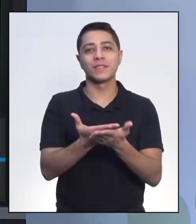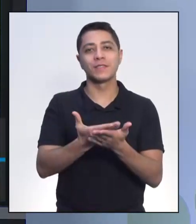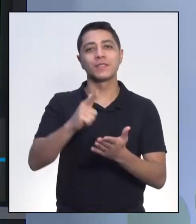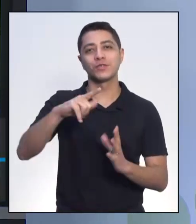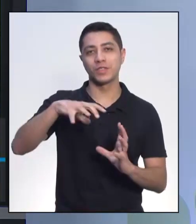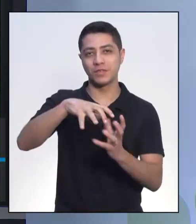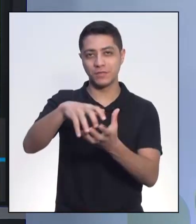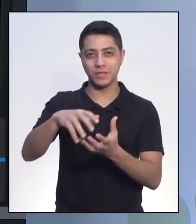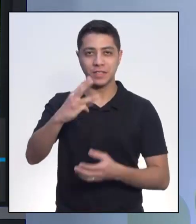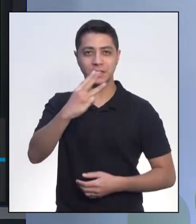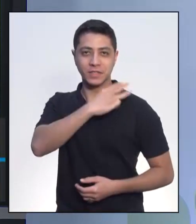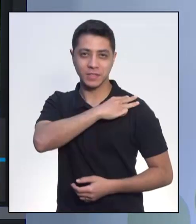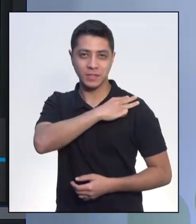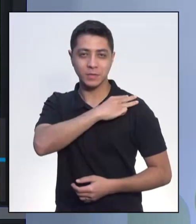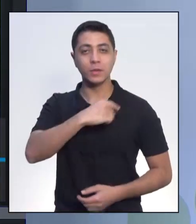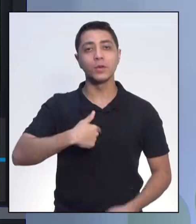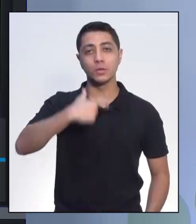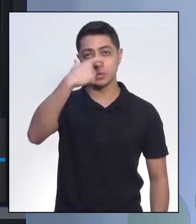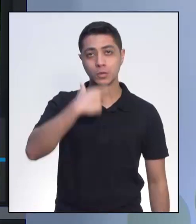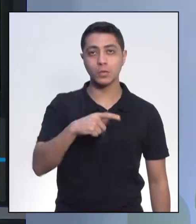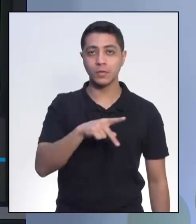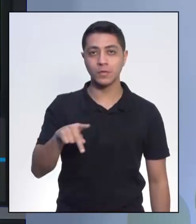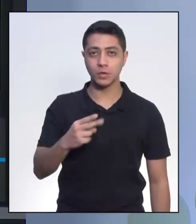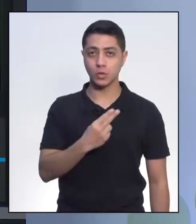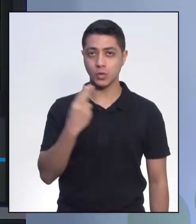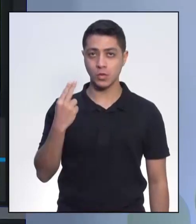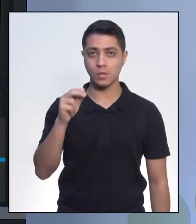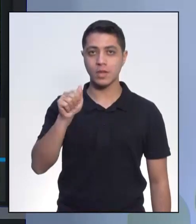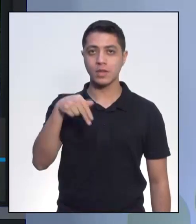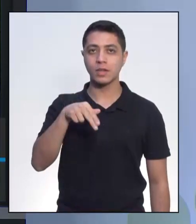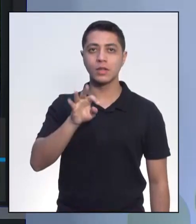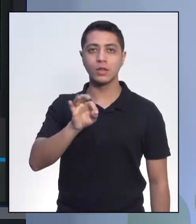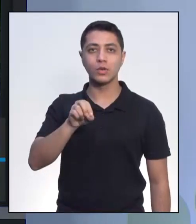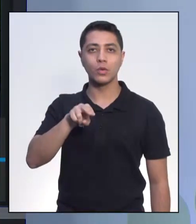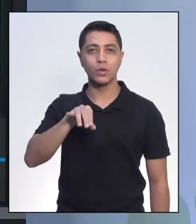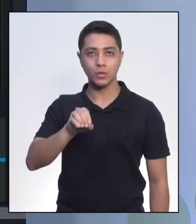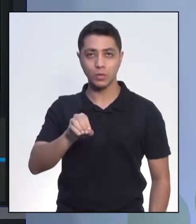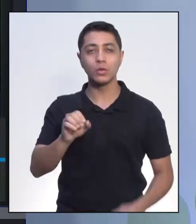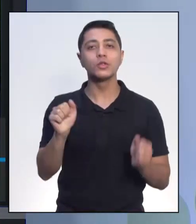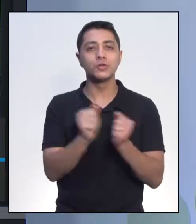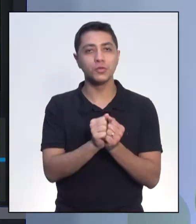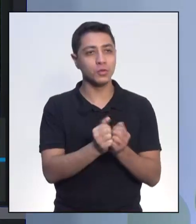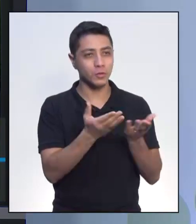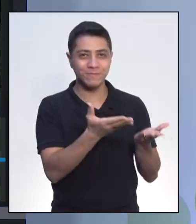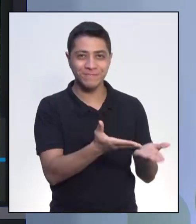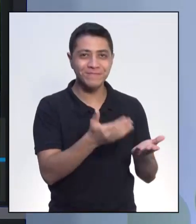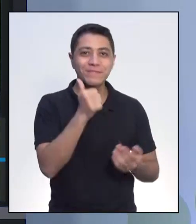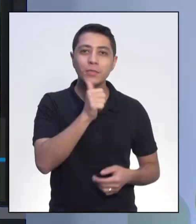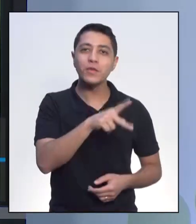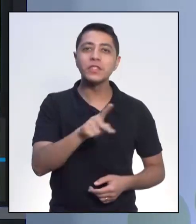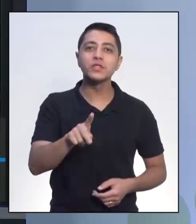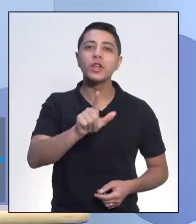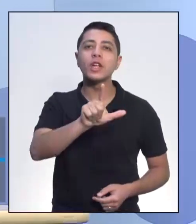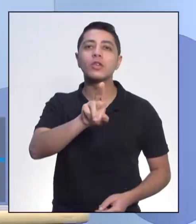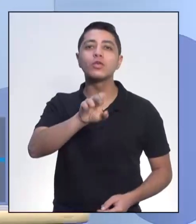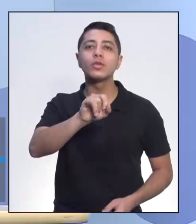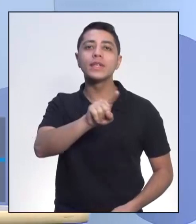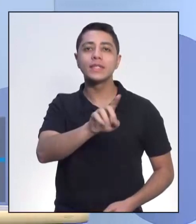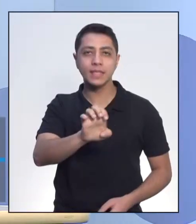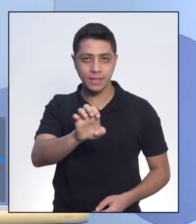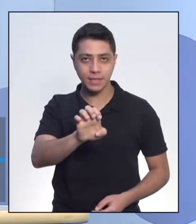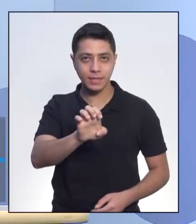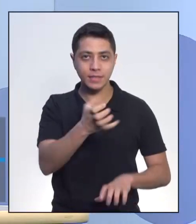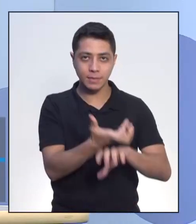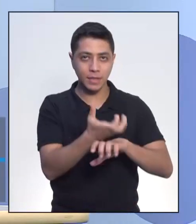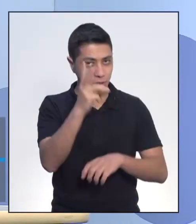Médio. Eu sou o professor Antônio, junto com a minha parceira aqui, a professora Luísa de História. Tudo bem, professora? Tudo bem, professor